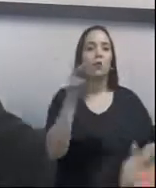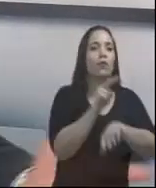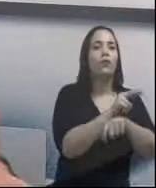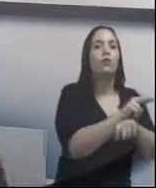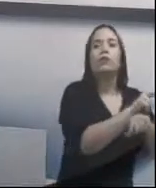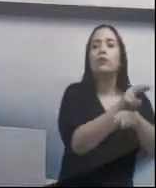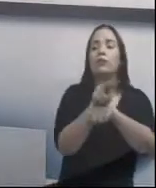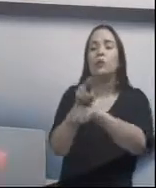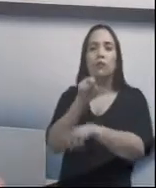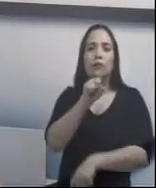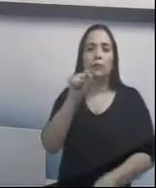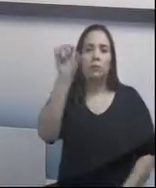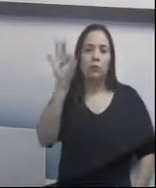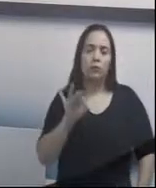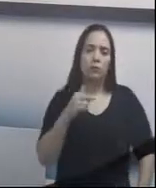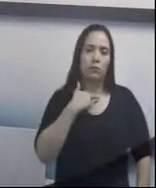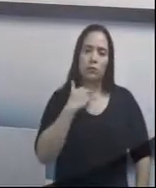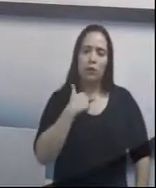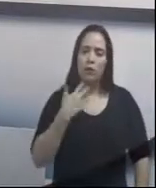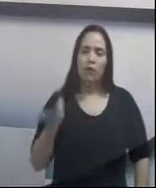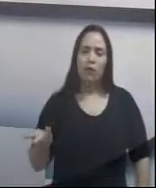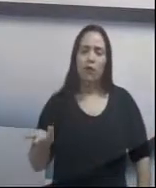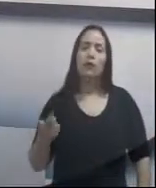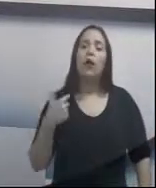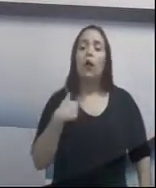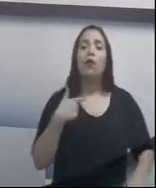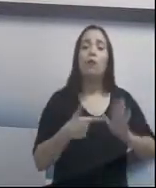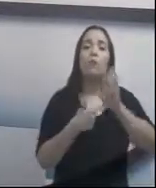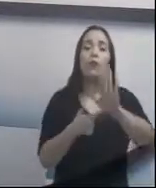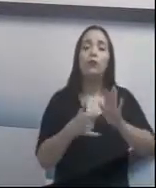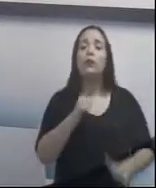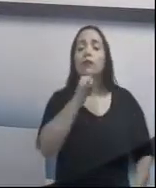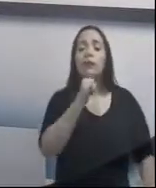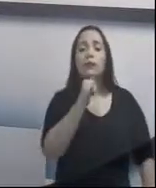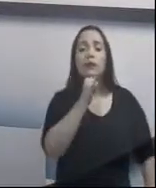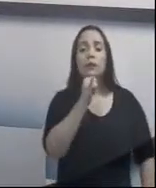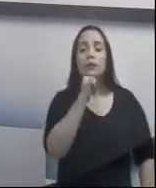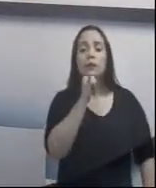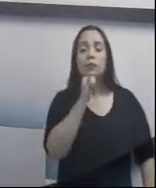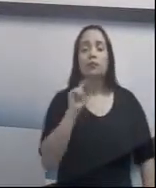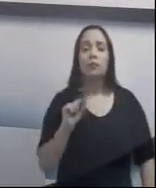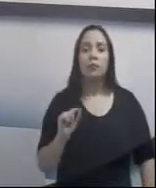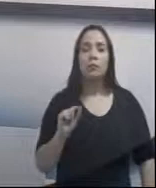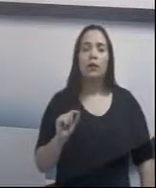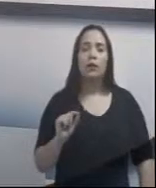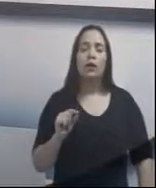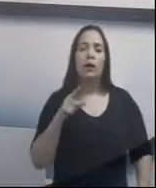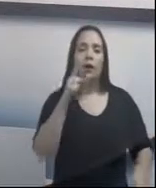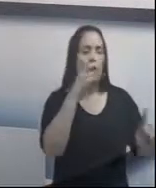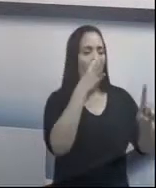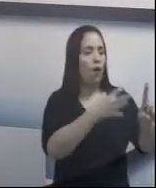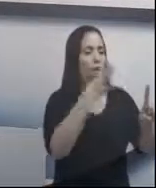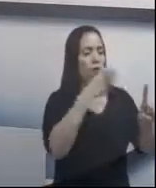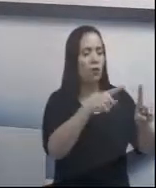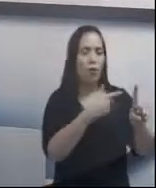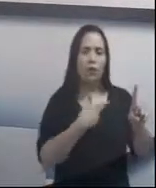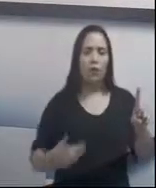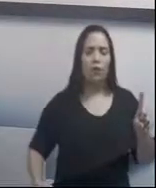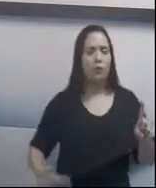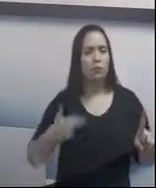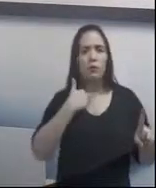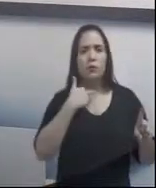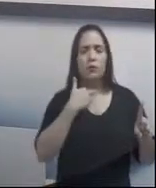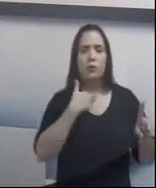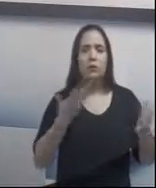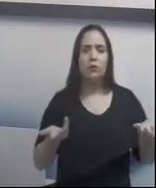deputado? Só Deus é onipotente. E eu estou dando os exemplos para mostrar para vocês que isso é injustiça. E a gente que